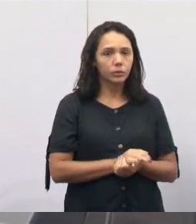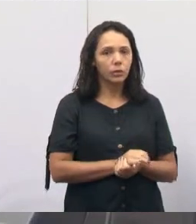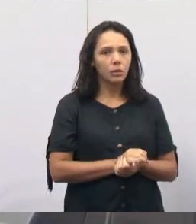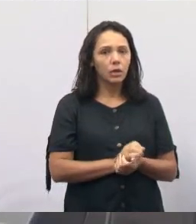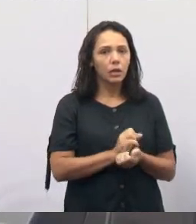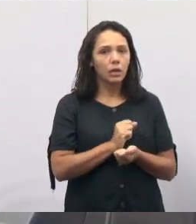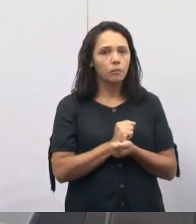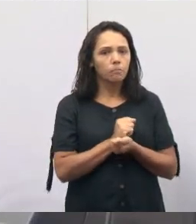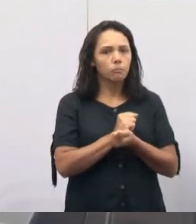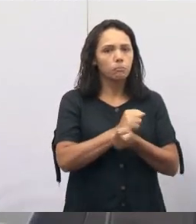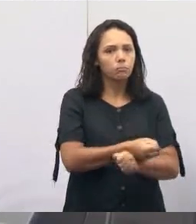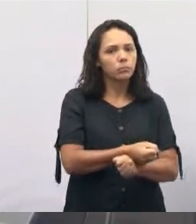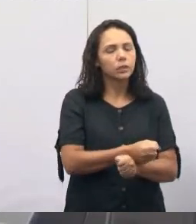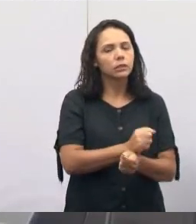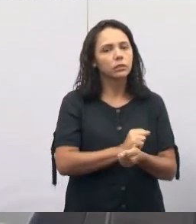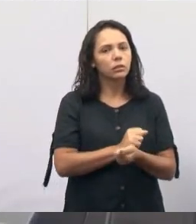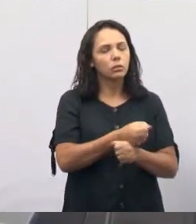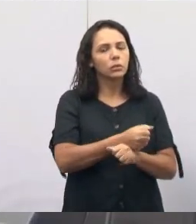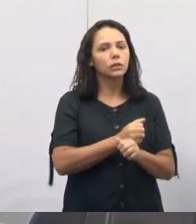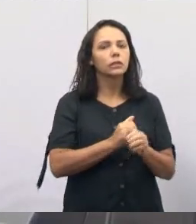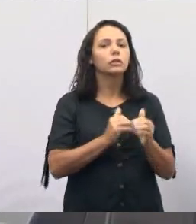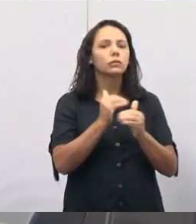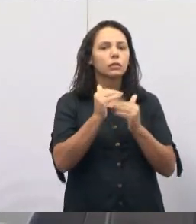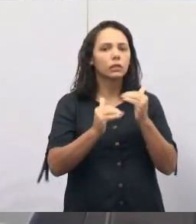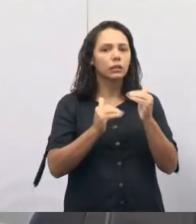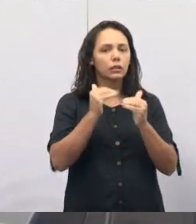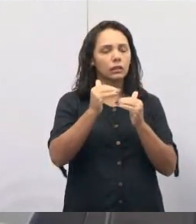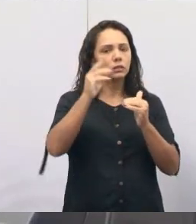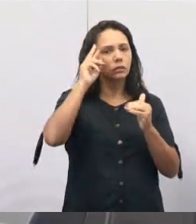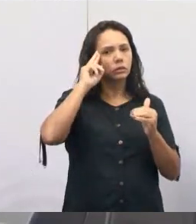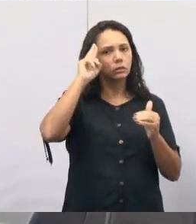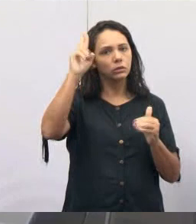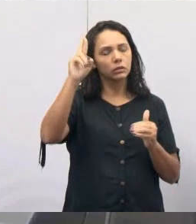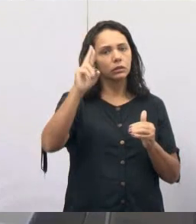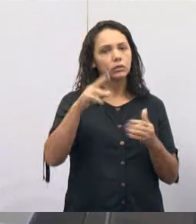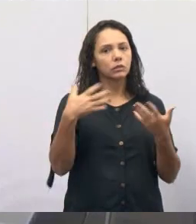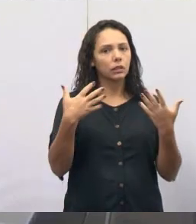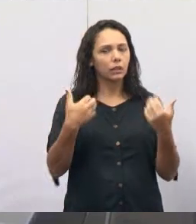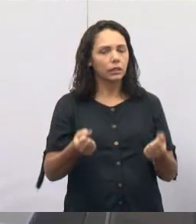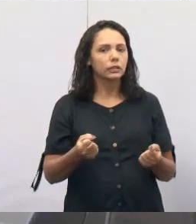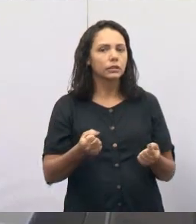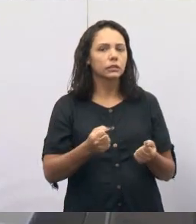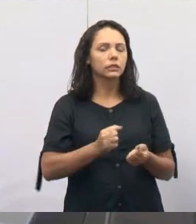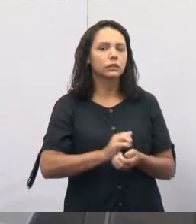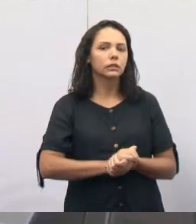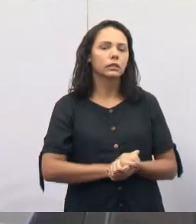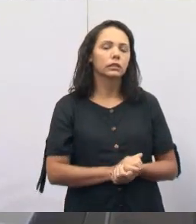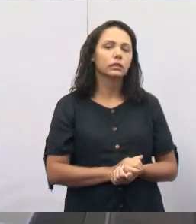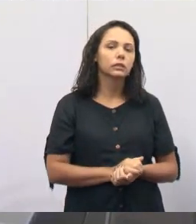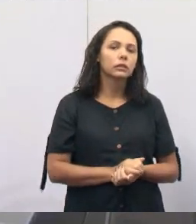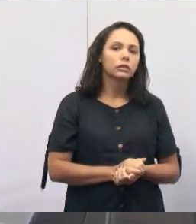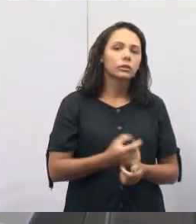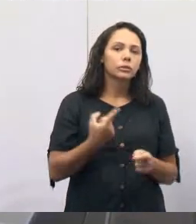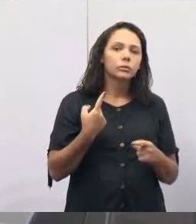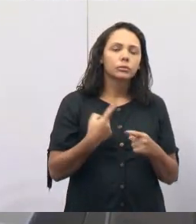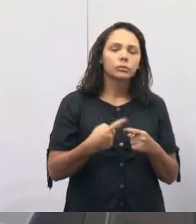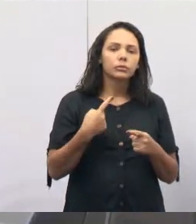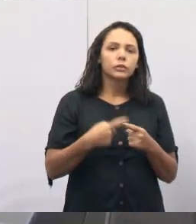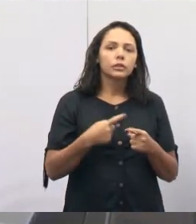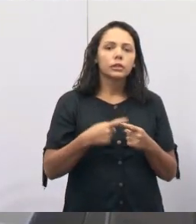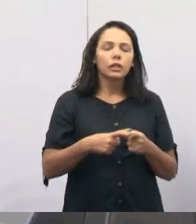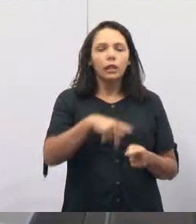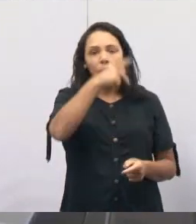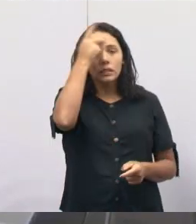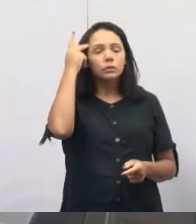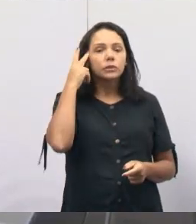obrigando as autoridades a aderirem ao sistema eletrônico, para que o munícipe